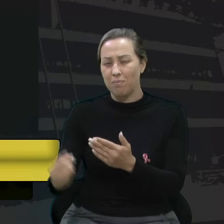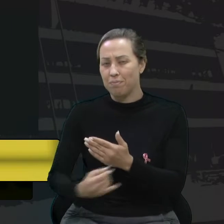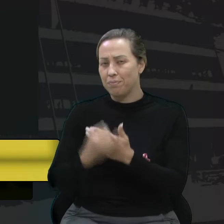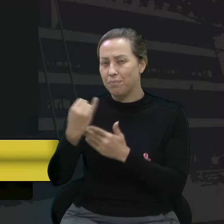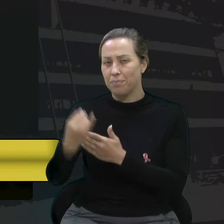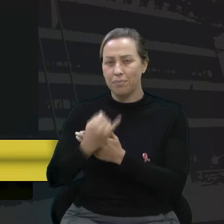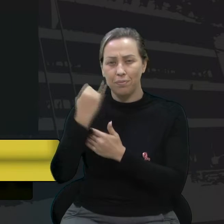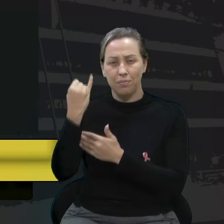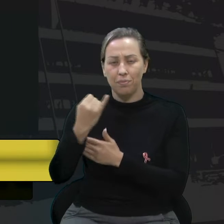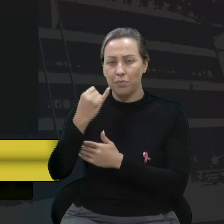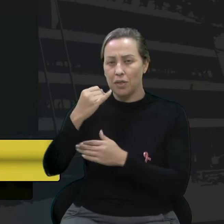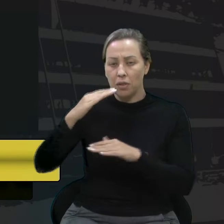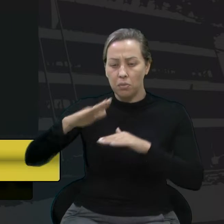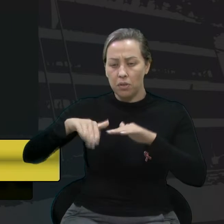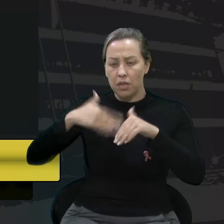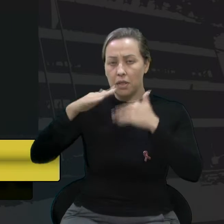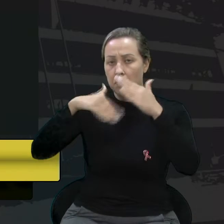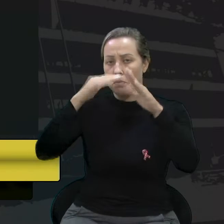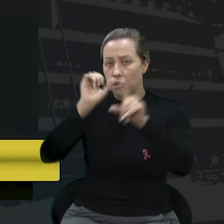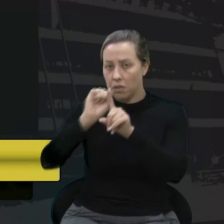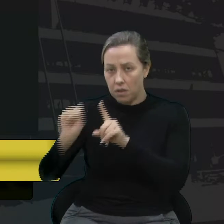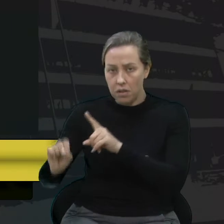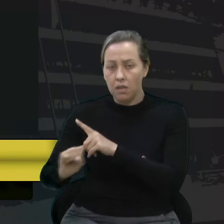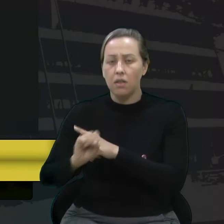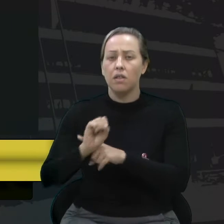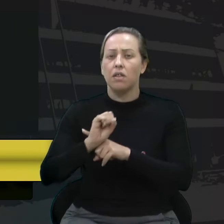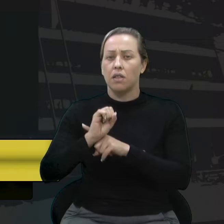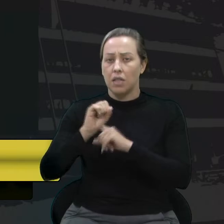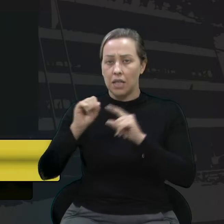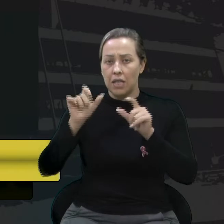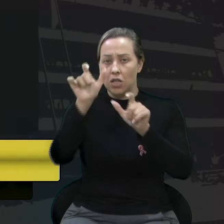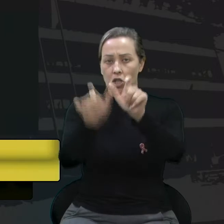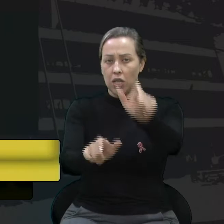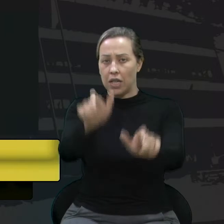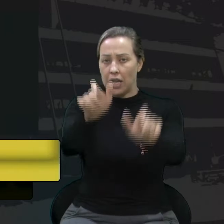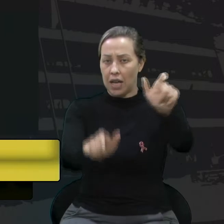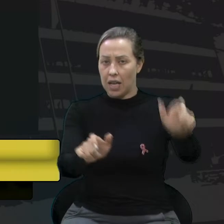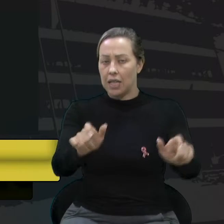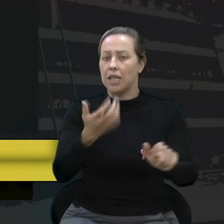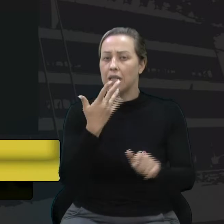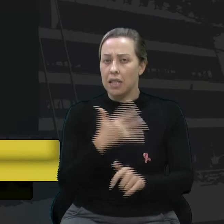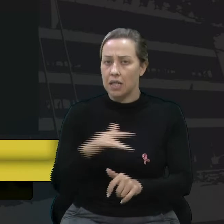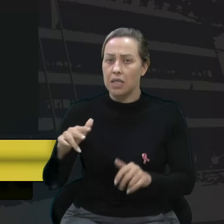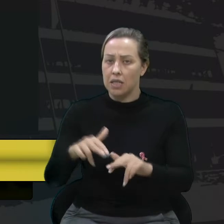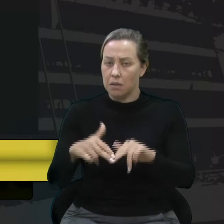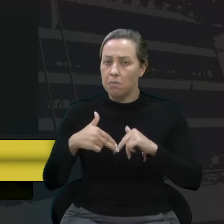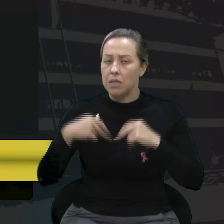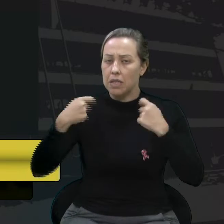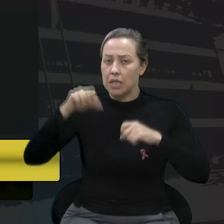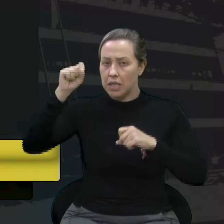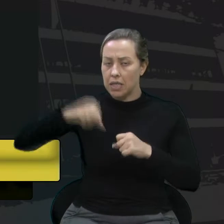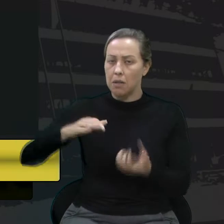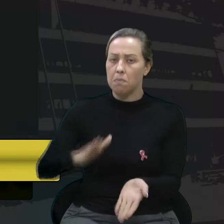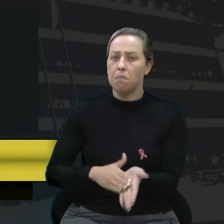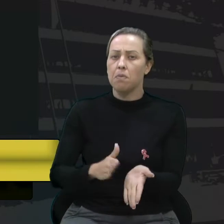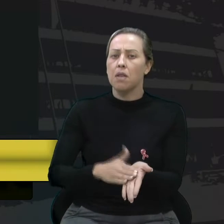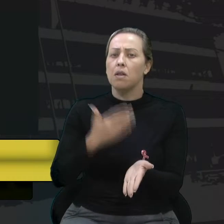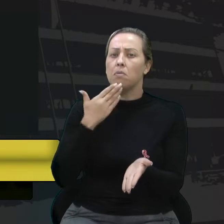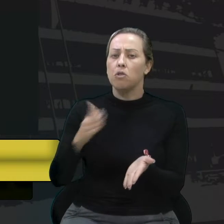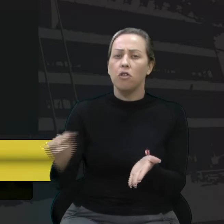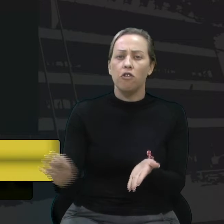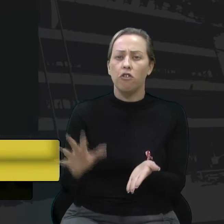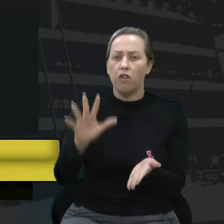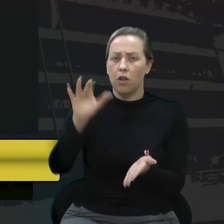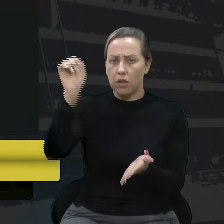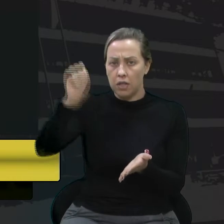nossa sociedade, para o desenvolvimento dos indivíduos, e por isso a gente precisa, sim, cobrar